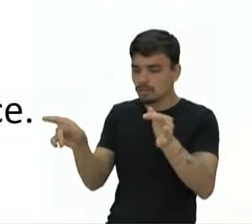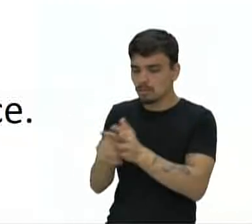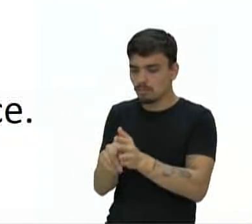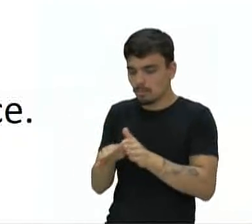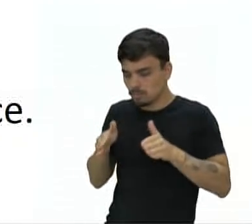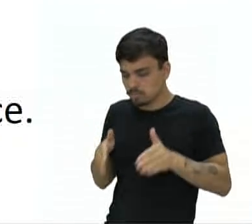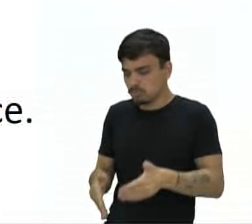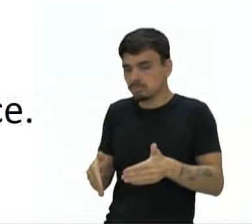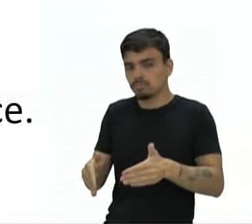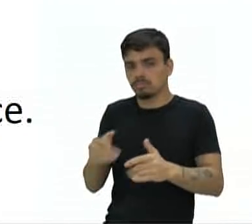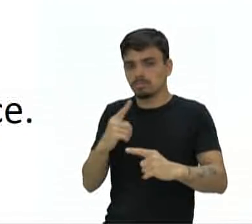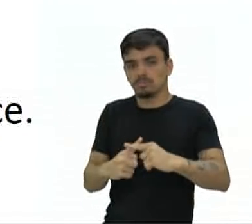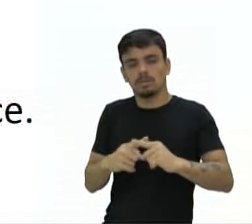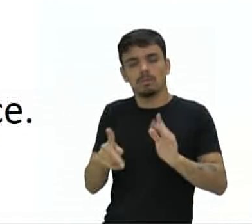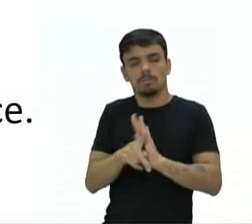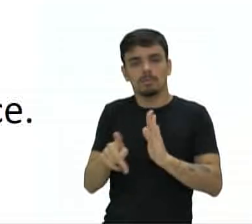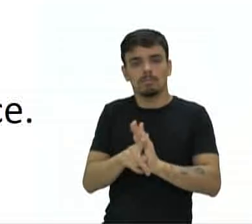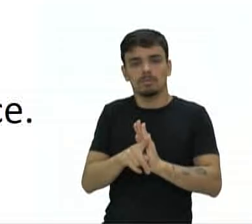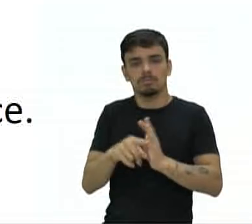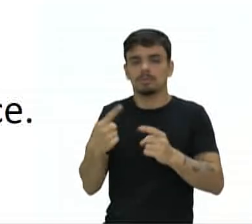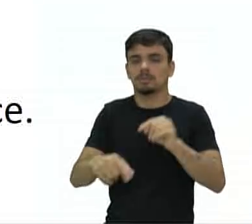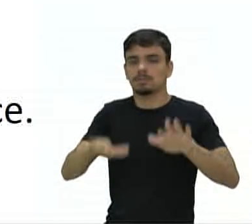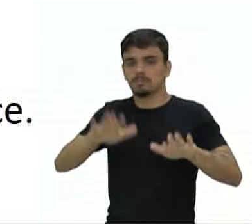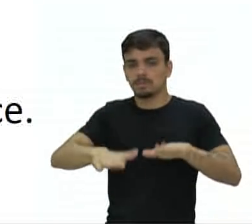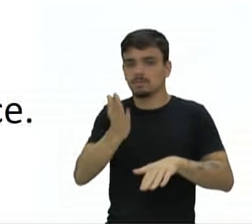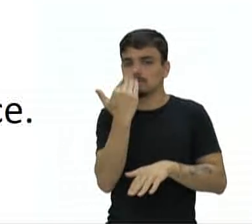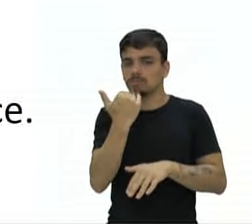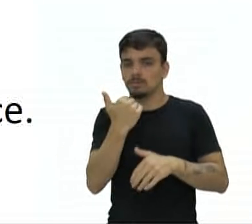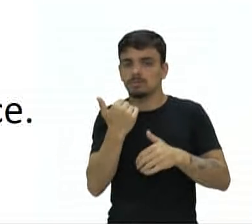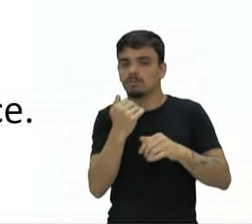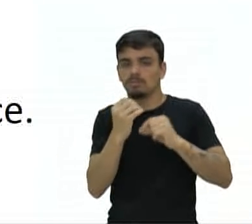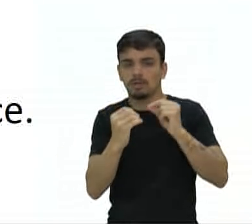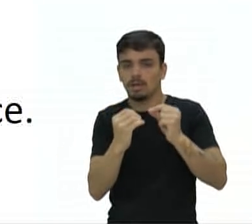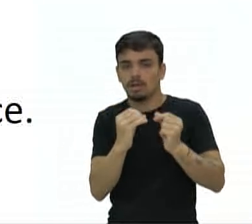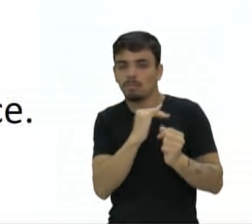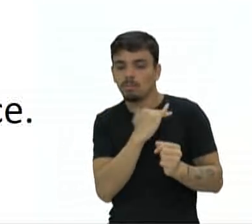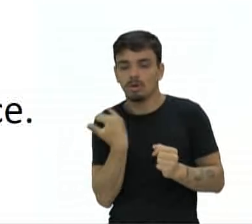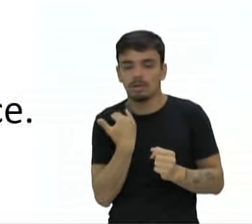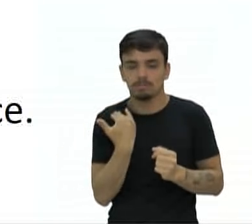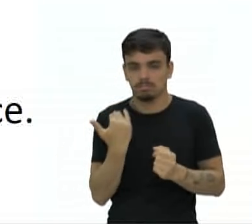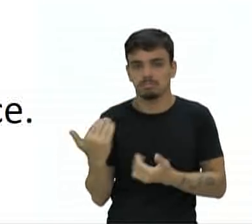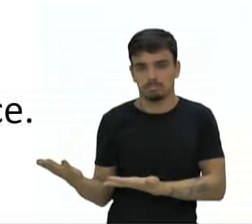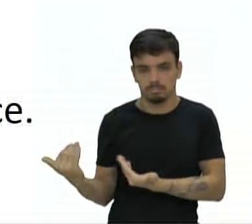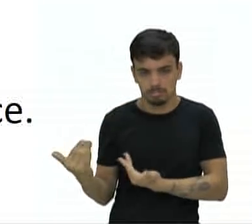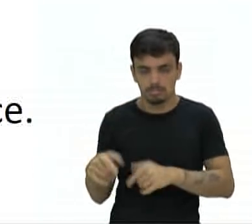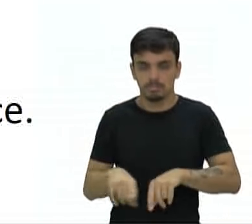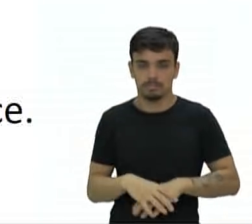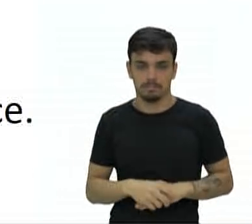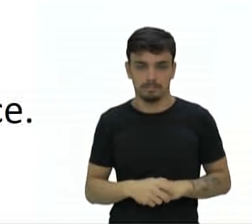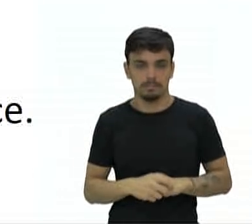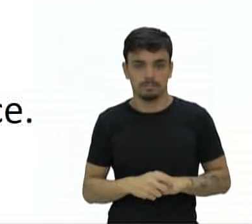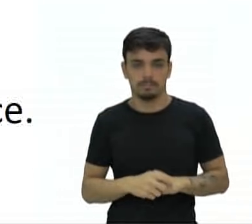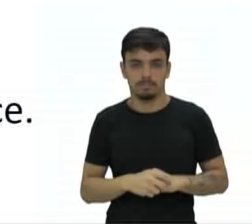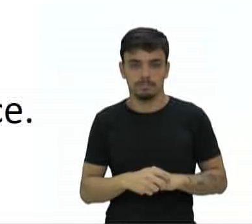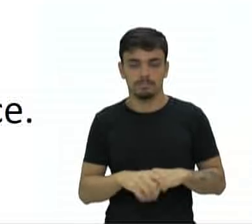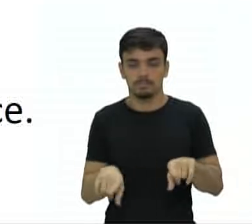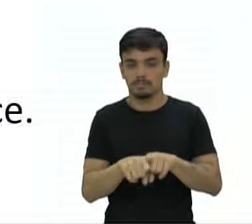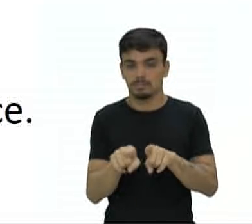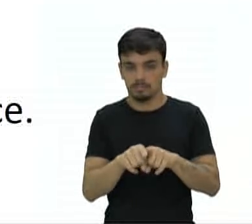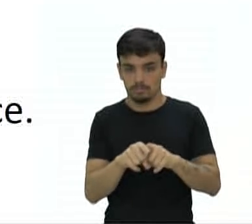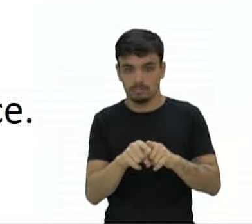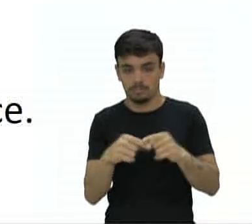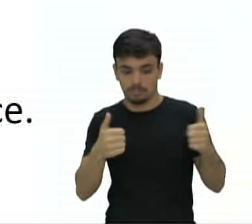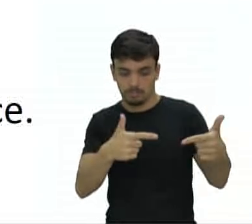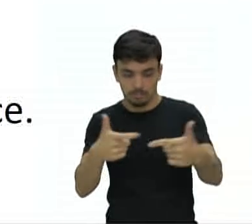mortos, até mesmo pelo fato de morrerem muito jovens. Boa parte desses eram guerreiros e parturientes, pois guerra e partos